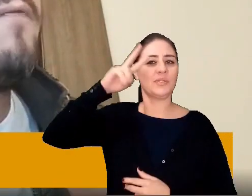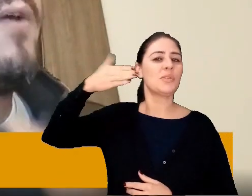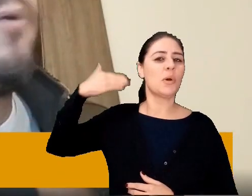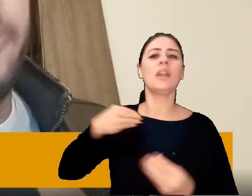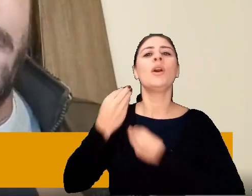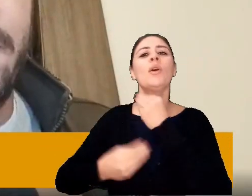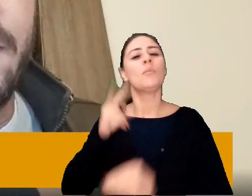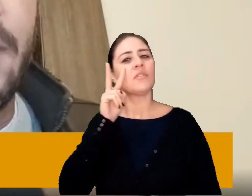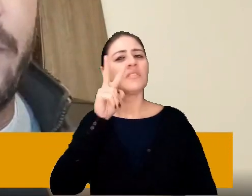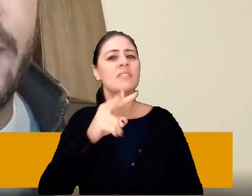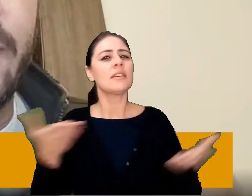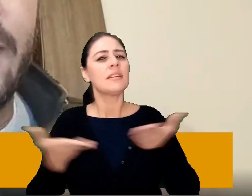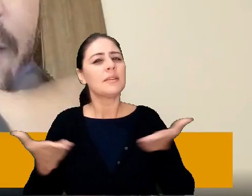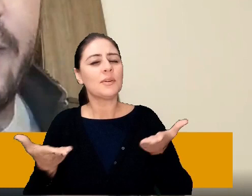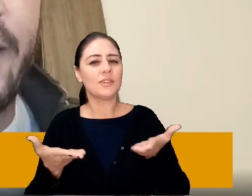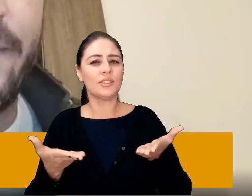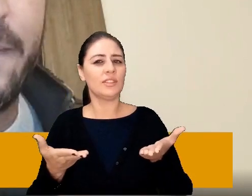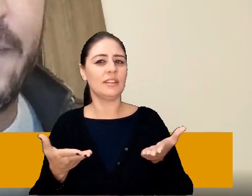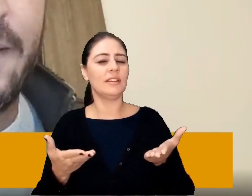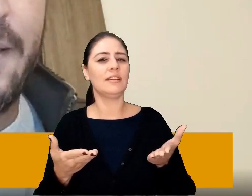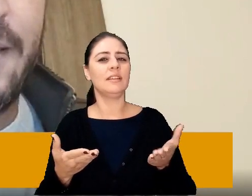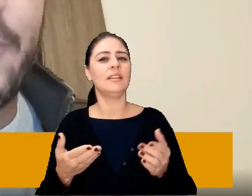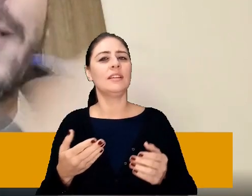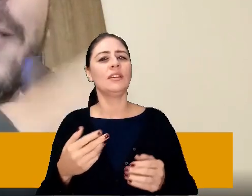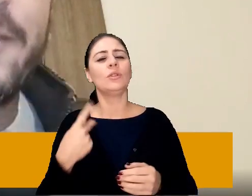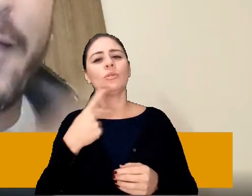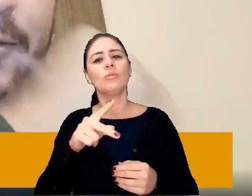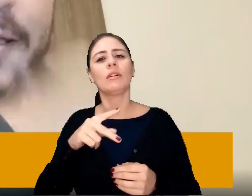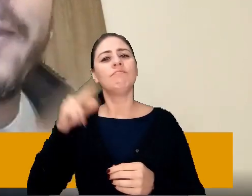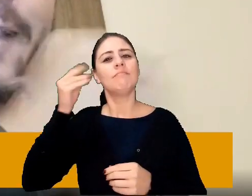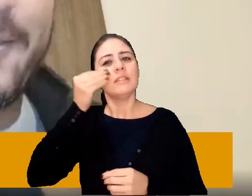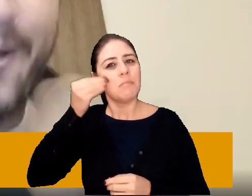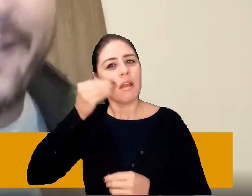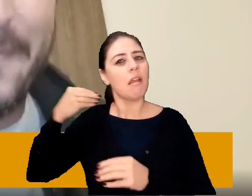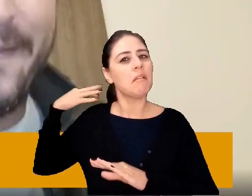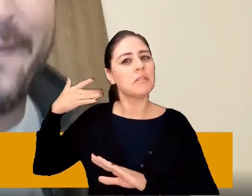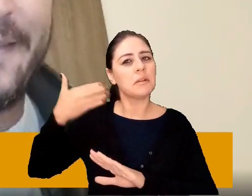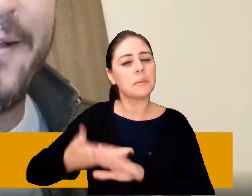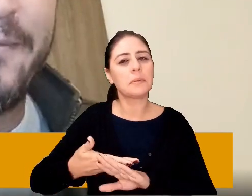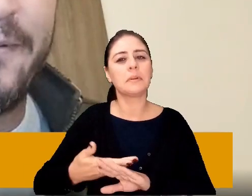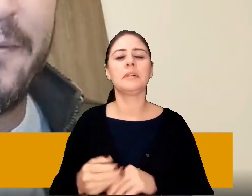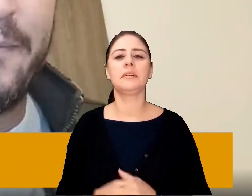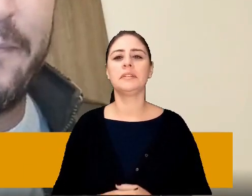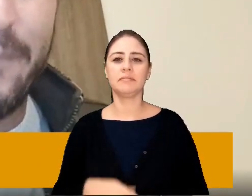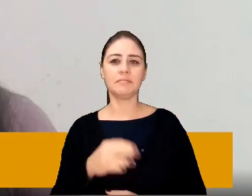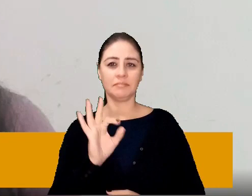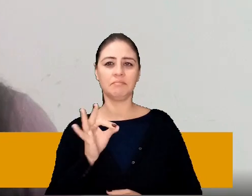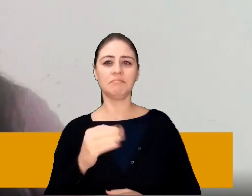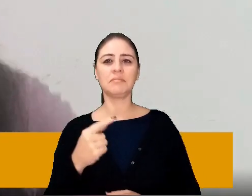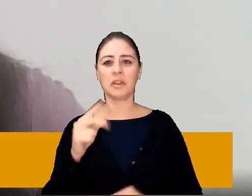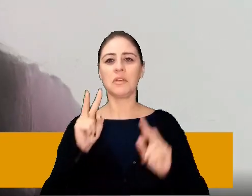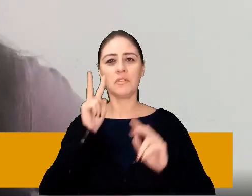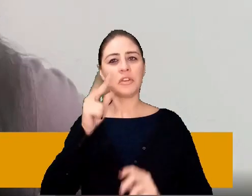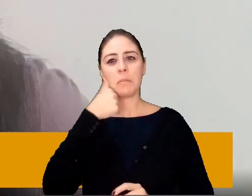você vê hoje, depois de toda essa tua toda essa tua trajetória também, tá certo? Tudo eu bem?